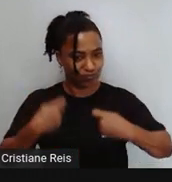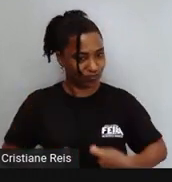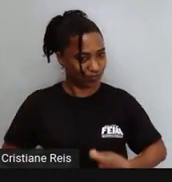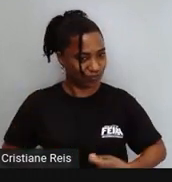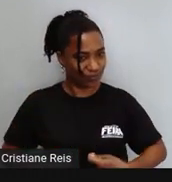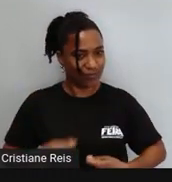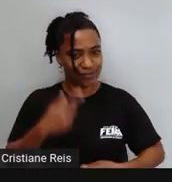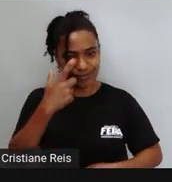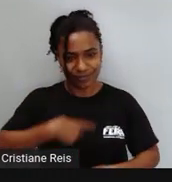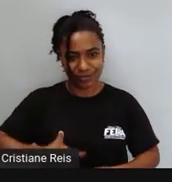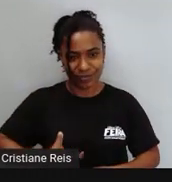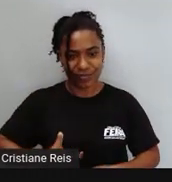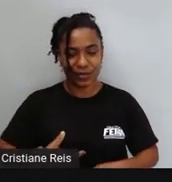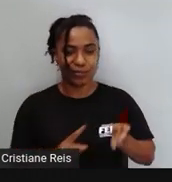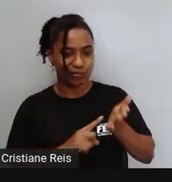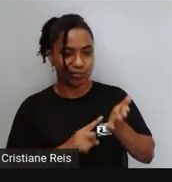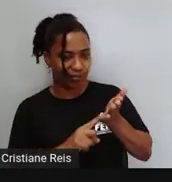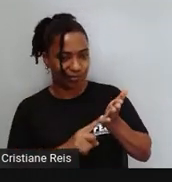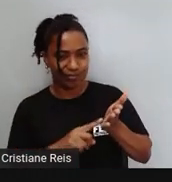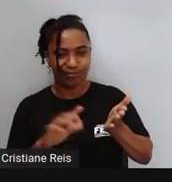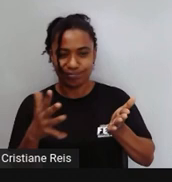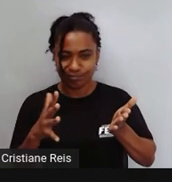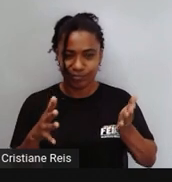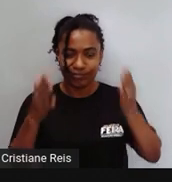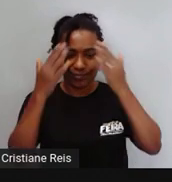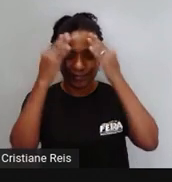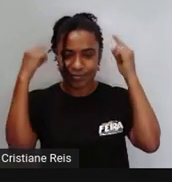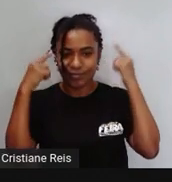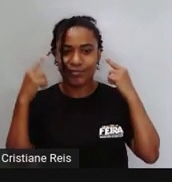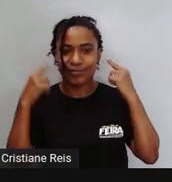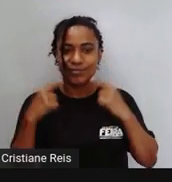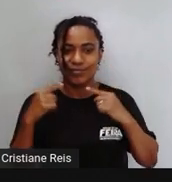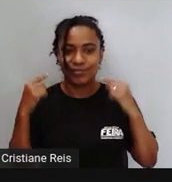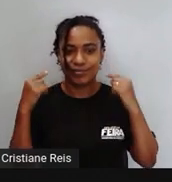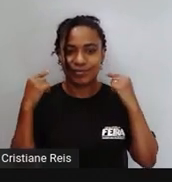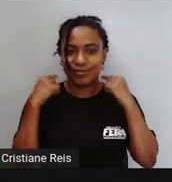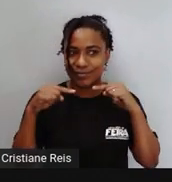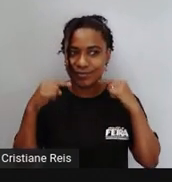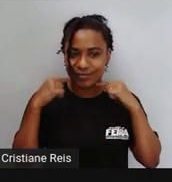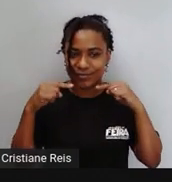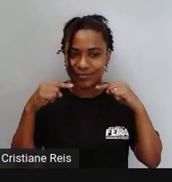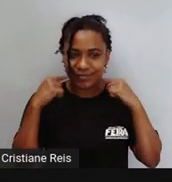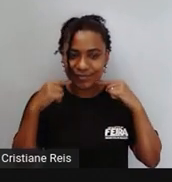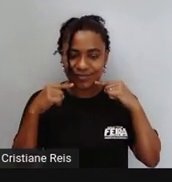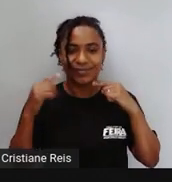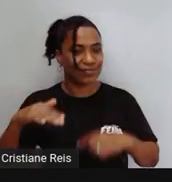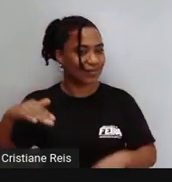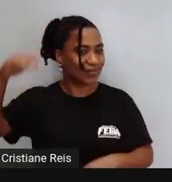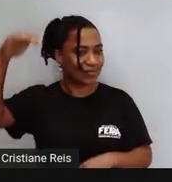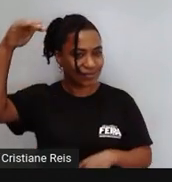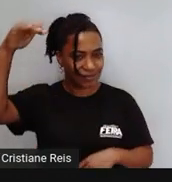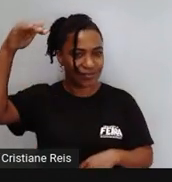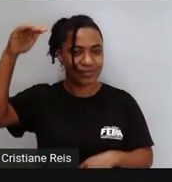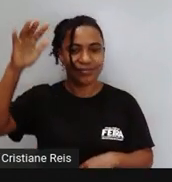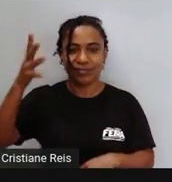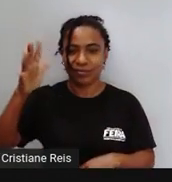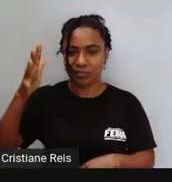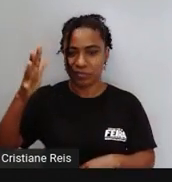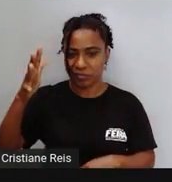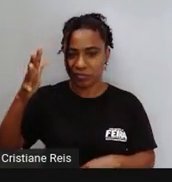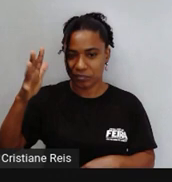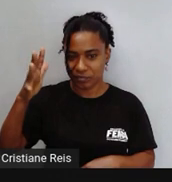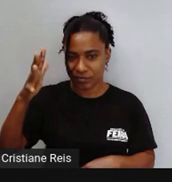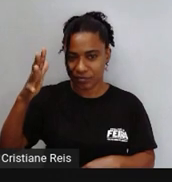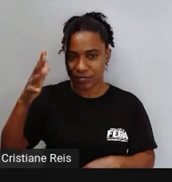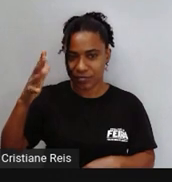sou parda, tenho cabelos crespos, de tamanho médio, tenho também estatura média, e os meus olhos são castanhos